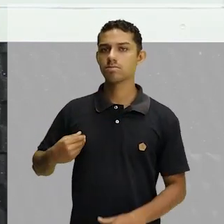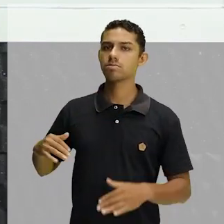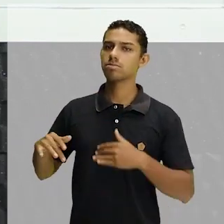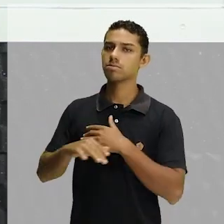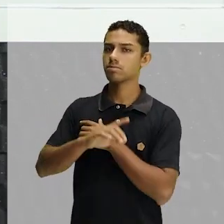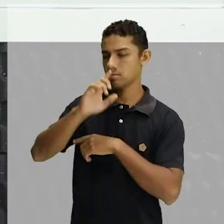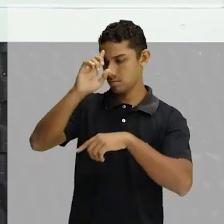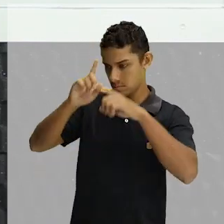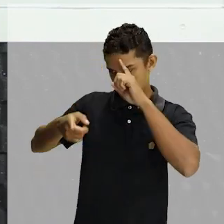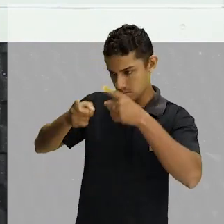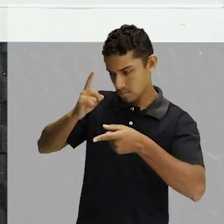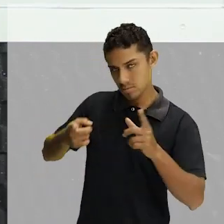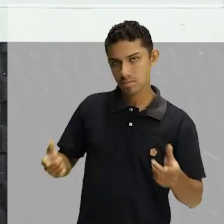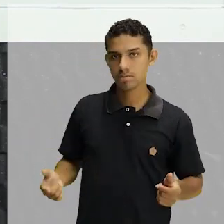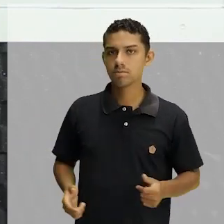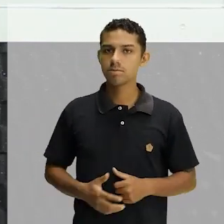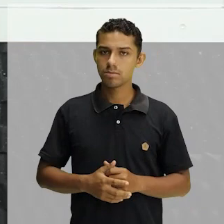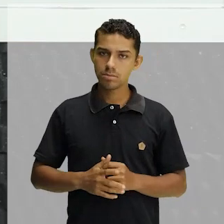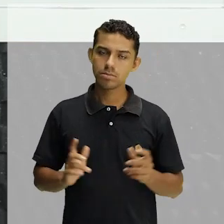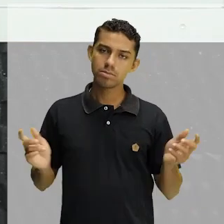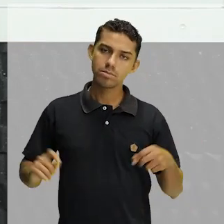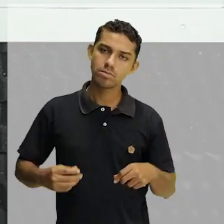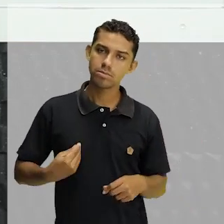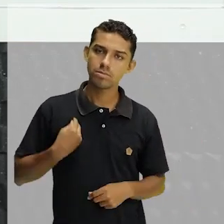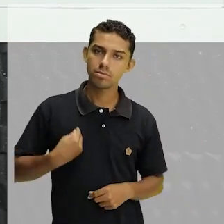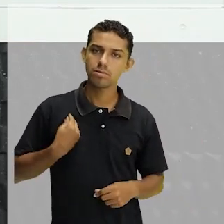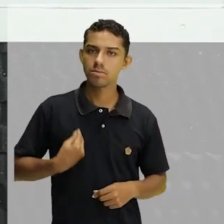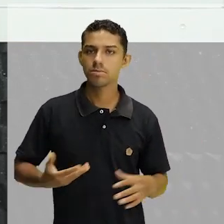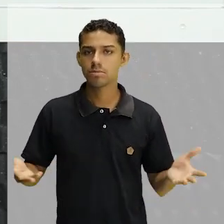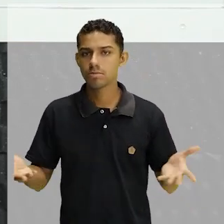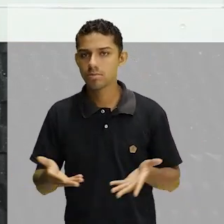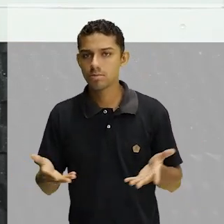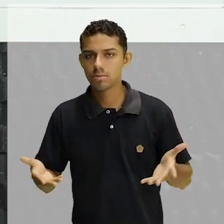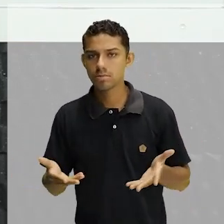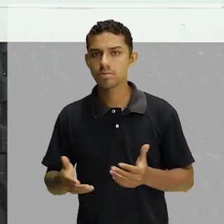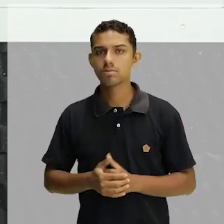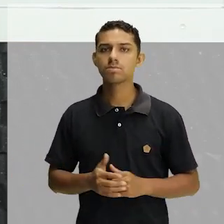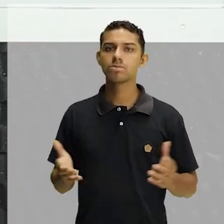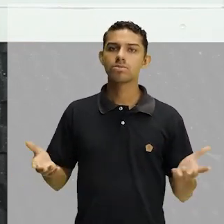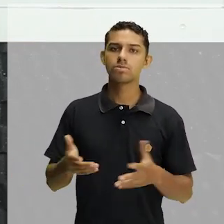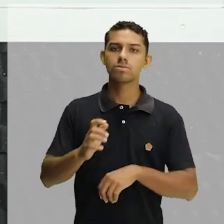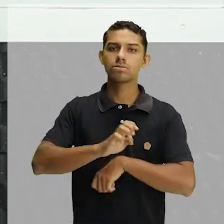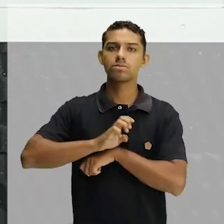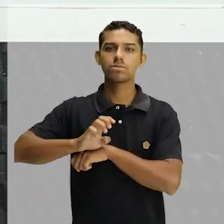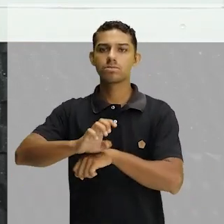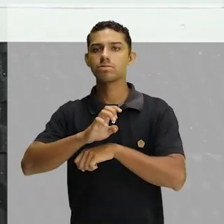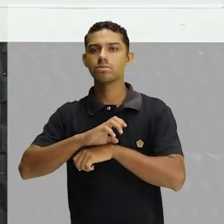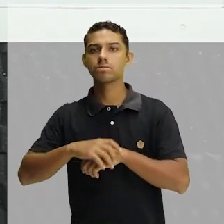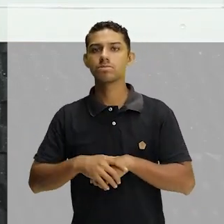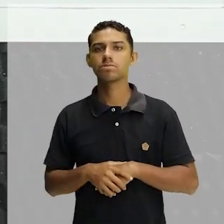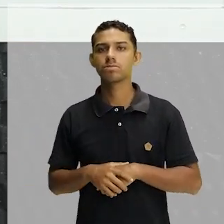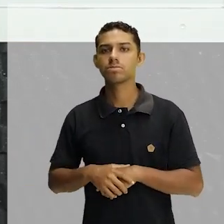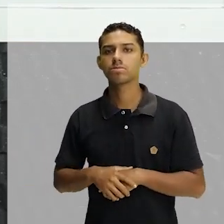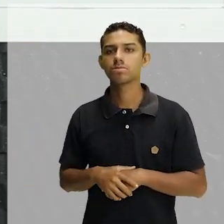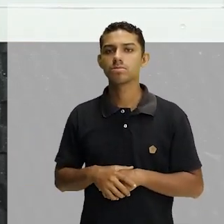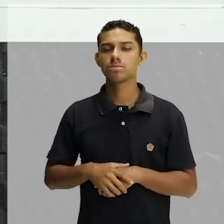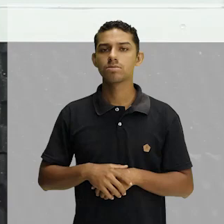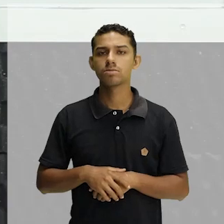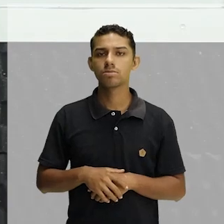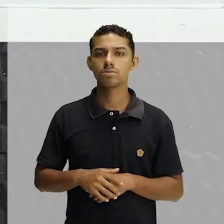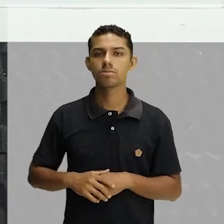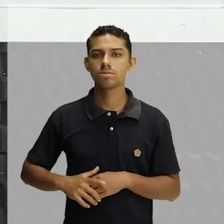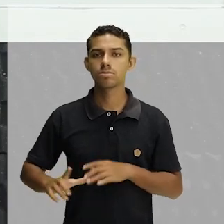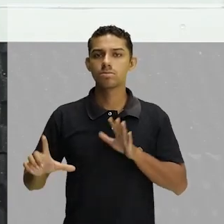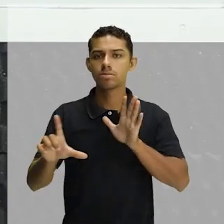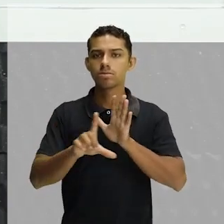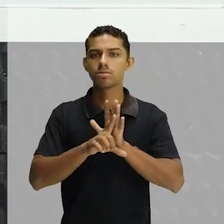vida coletiva onde nós habitamos. Esse Estado ele estará relacionado à instituição da